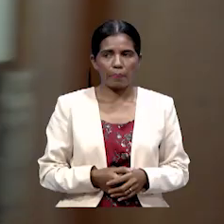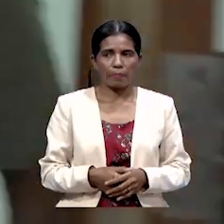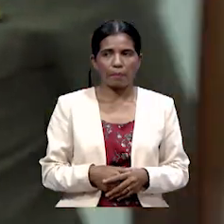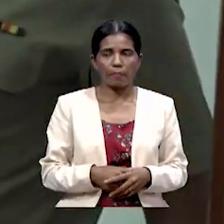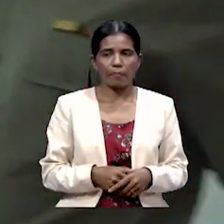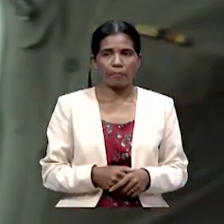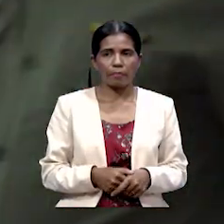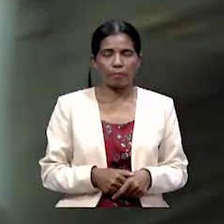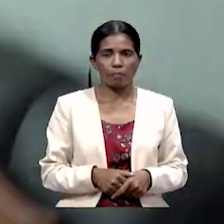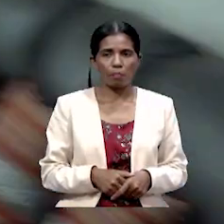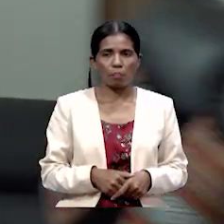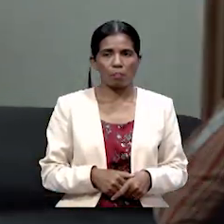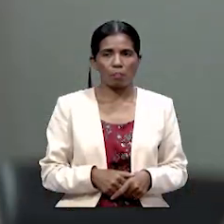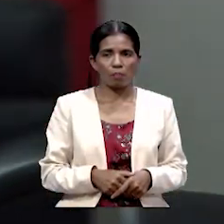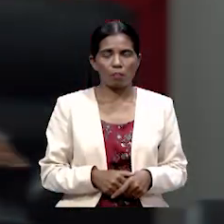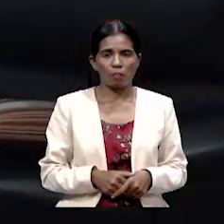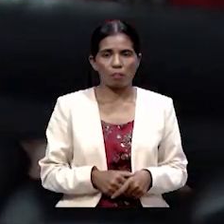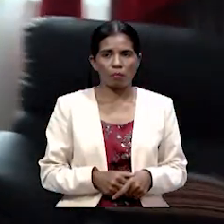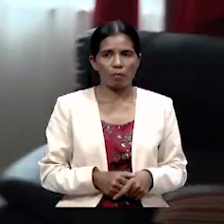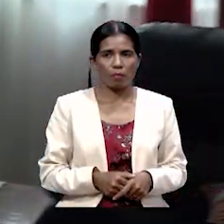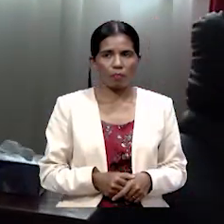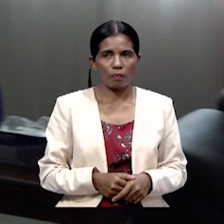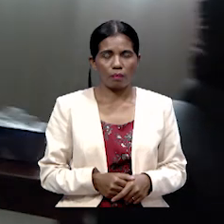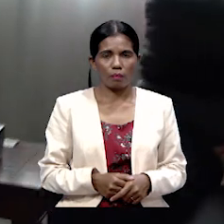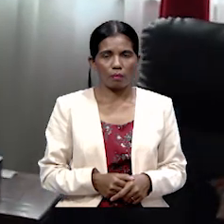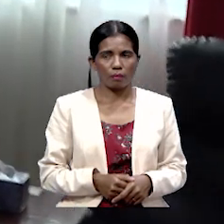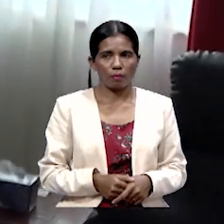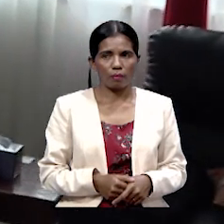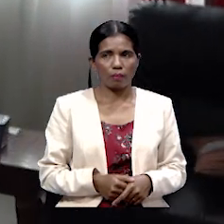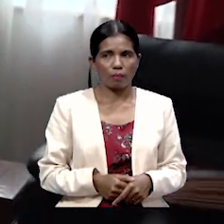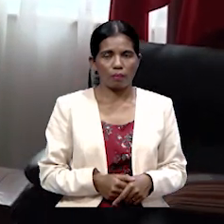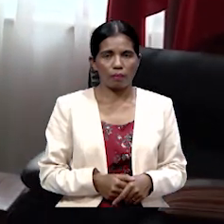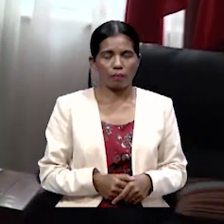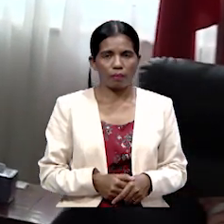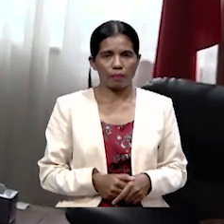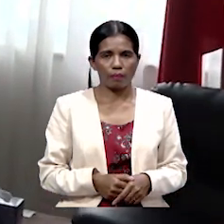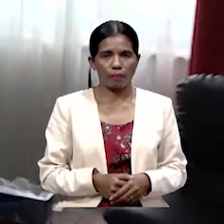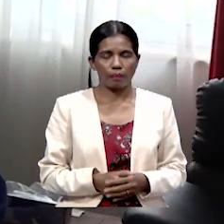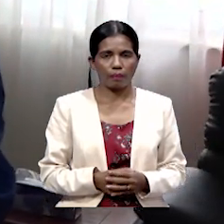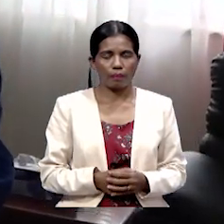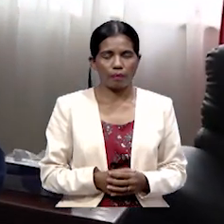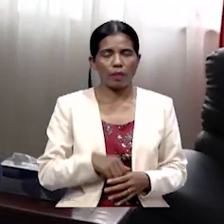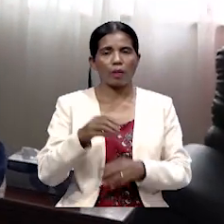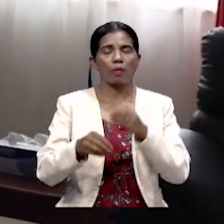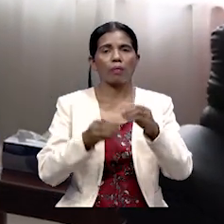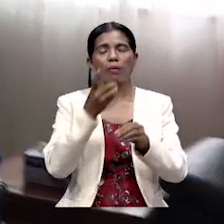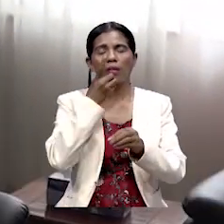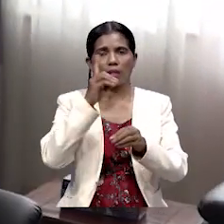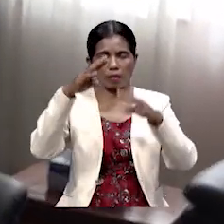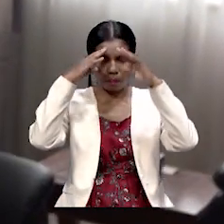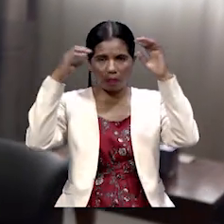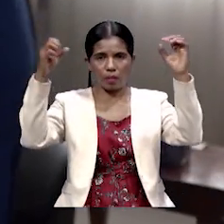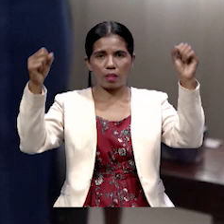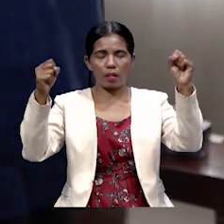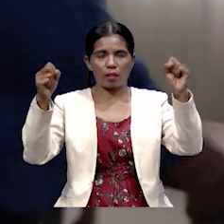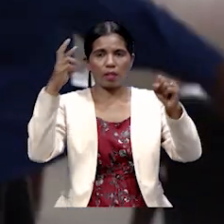Sr. Presidente, bom dia. Bom dia. Sempre prazer, honra. Relaciona com a declaração do Presidente da